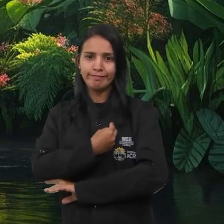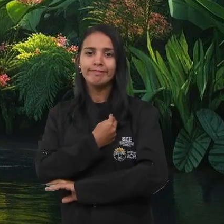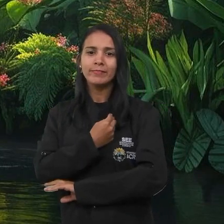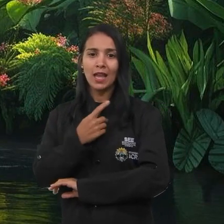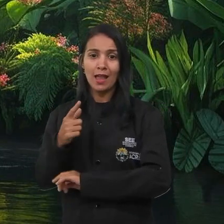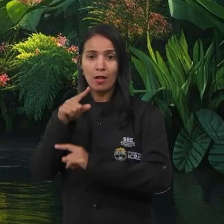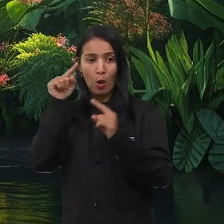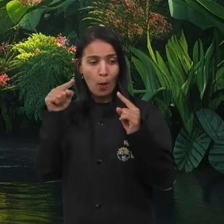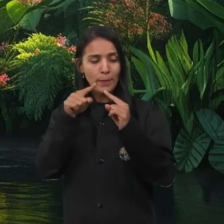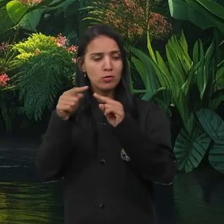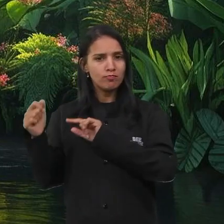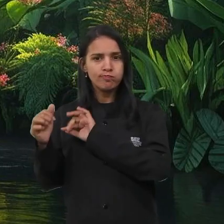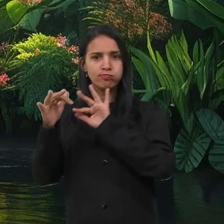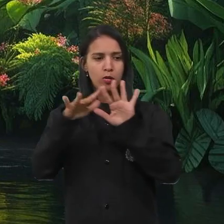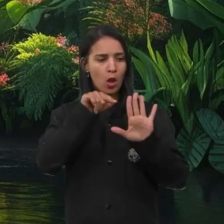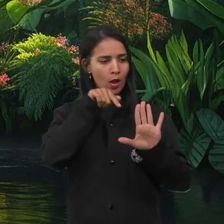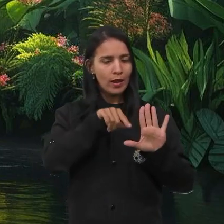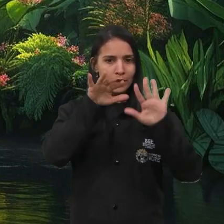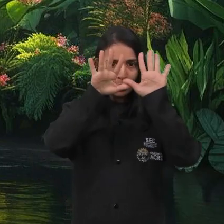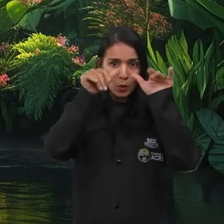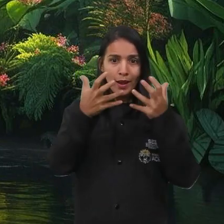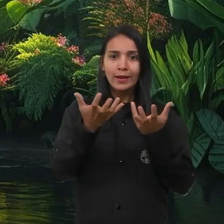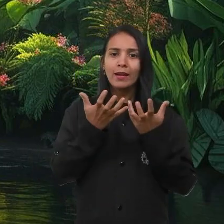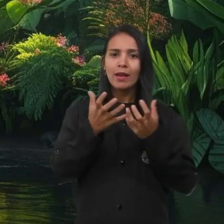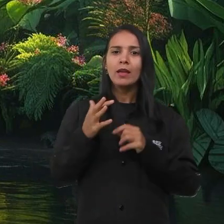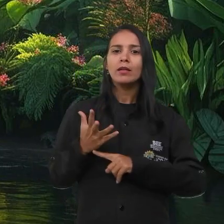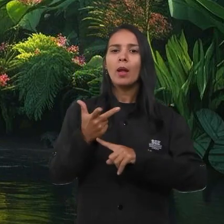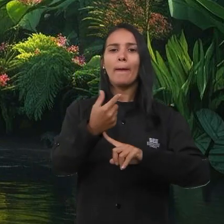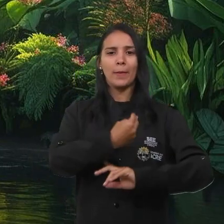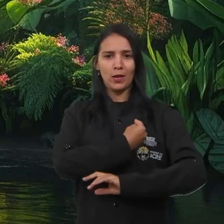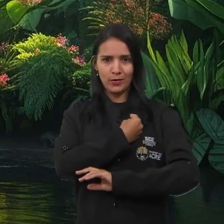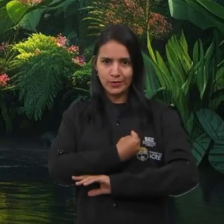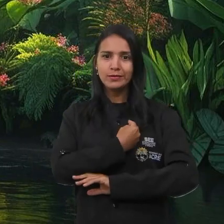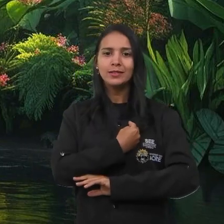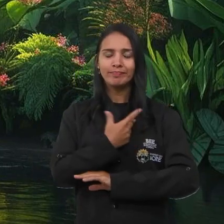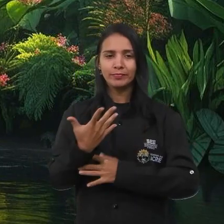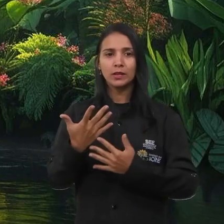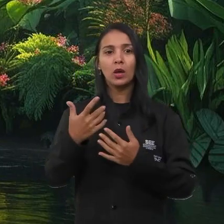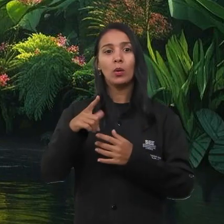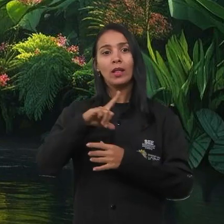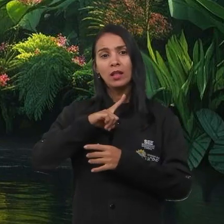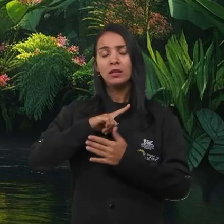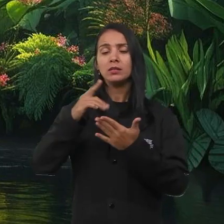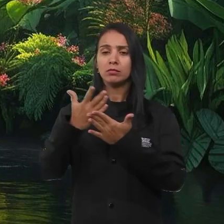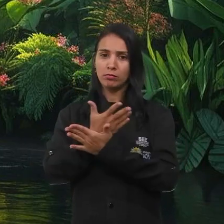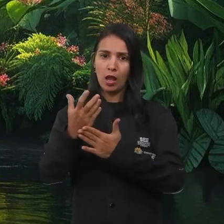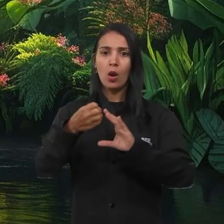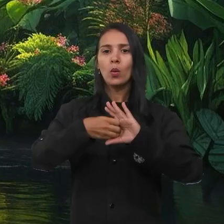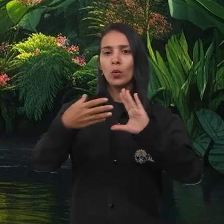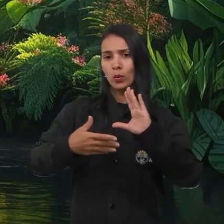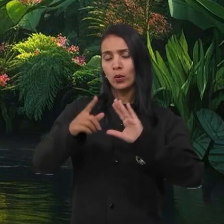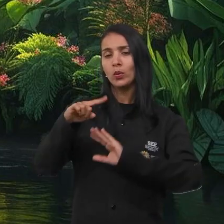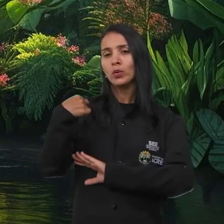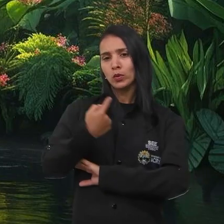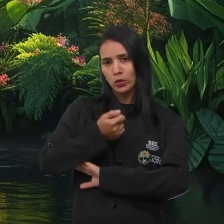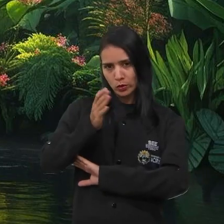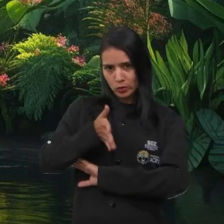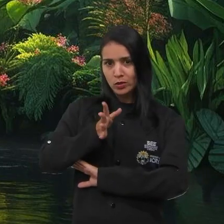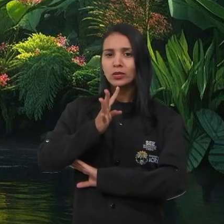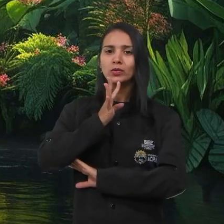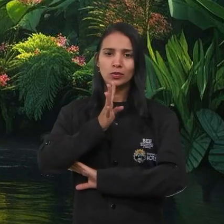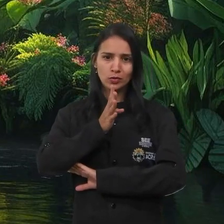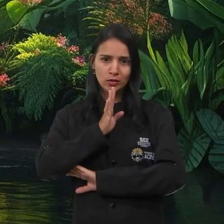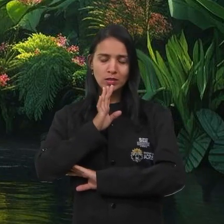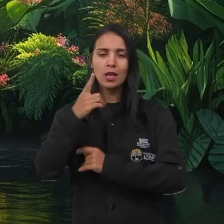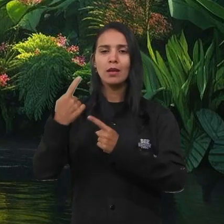a cultura acriana, trazendo o quê? Trazendo características que a gente conhece atualmente.